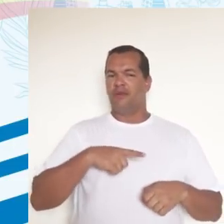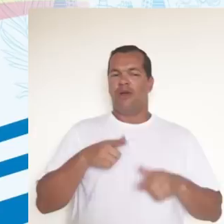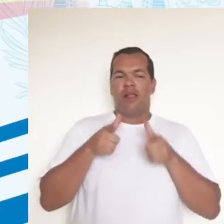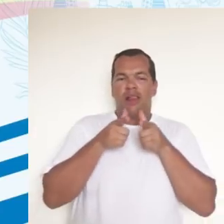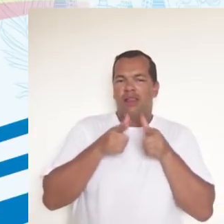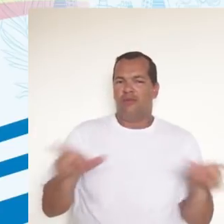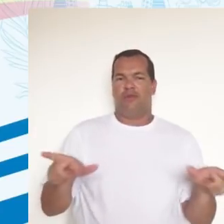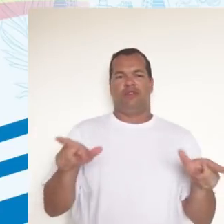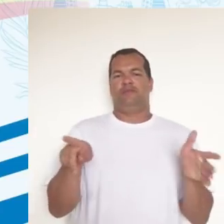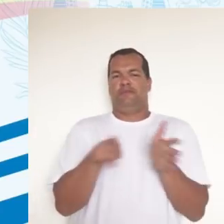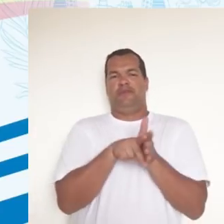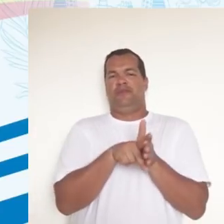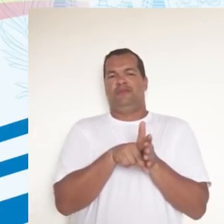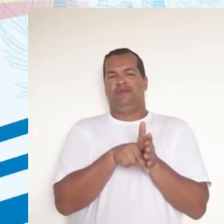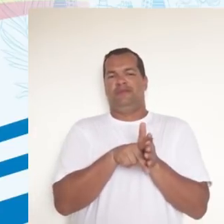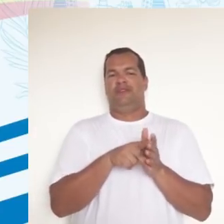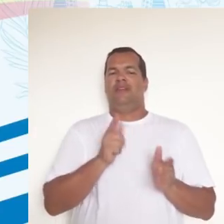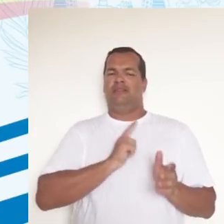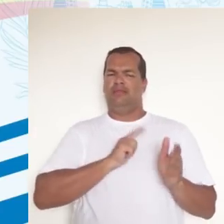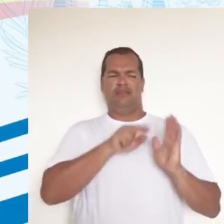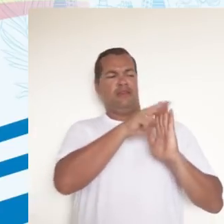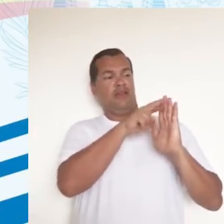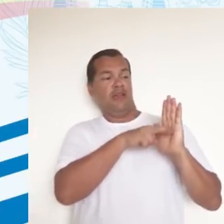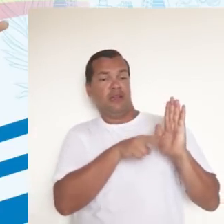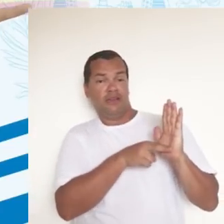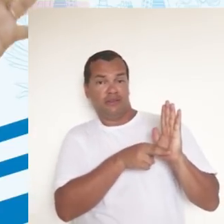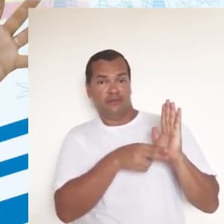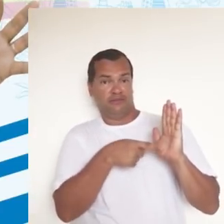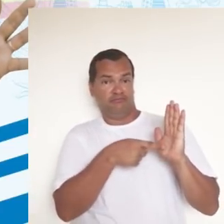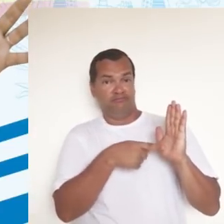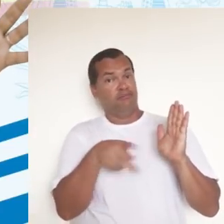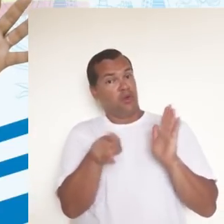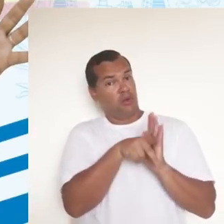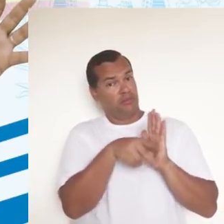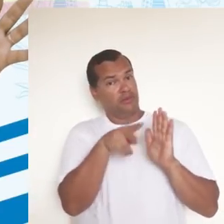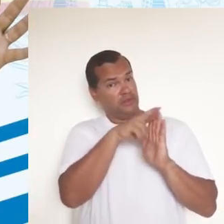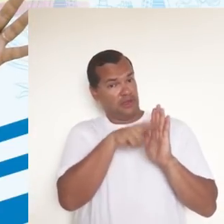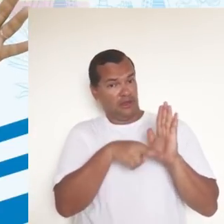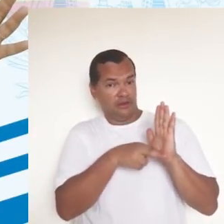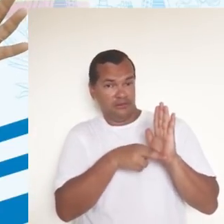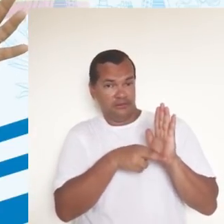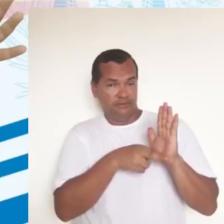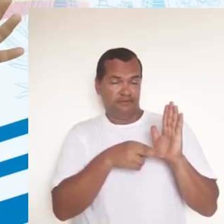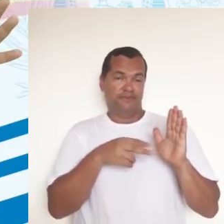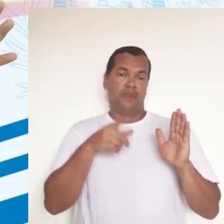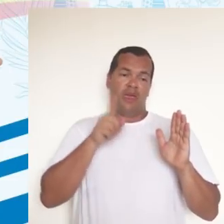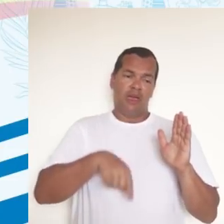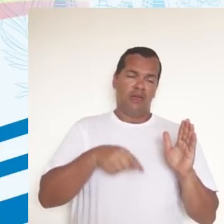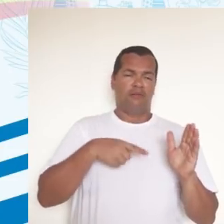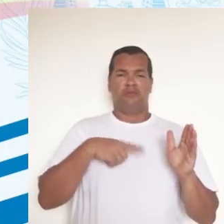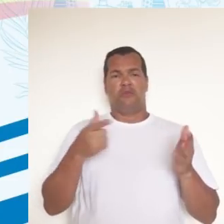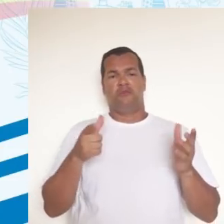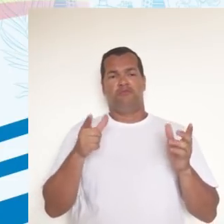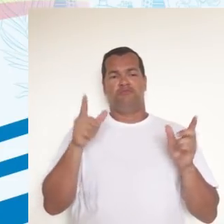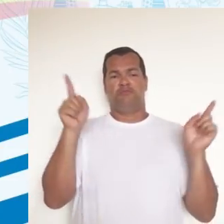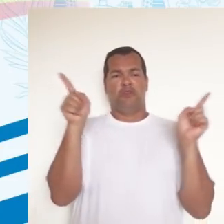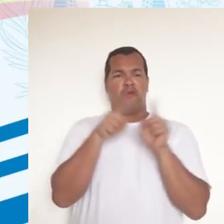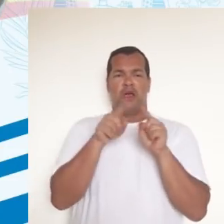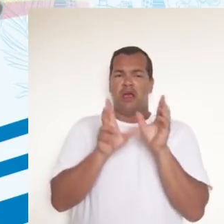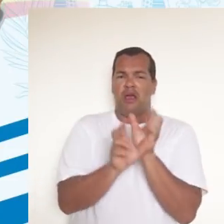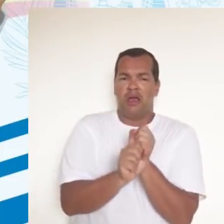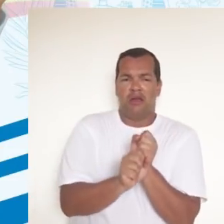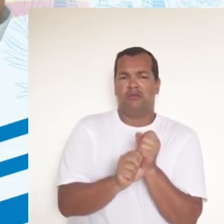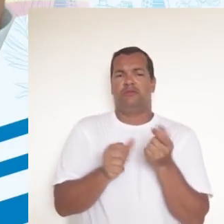só, ela é uma linguagem e ela tem as suas regras próprias, sejam as regras ditadas pela álgebra,